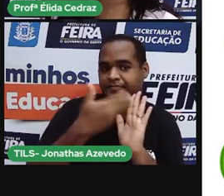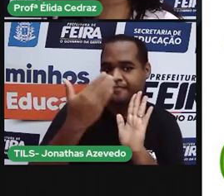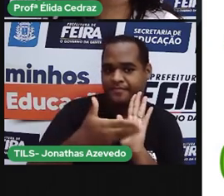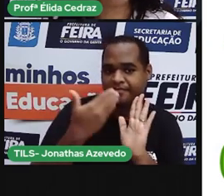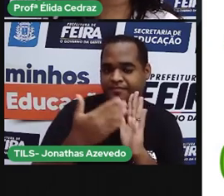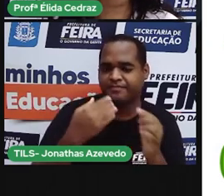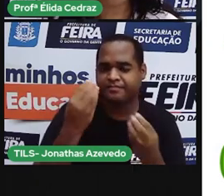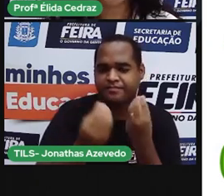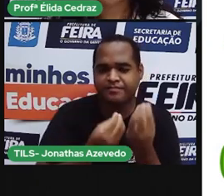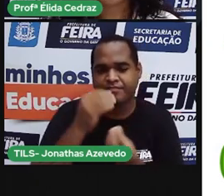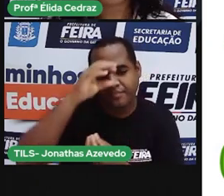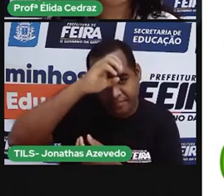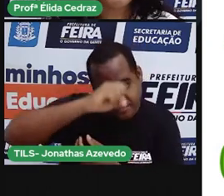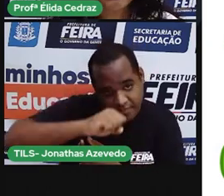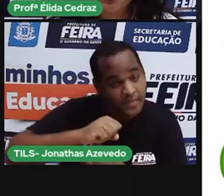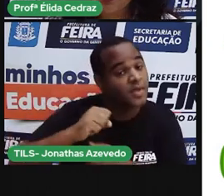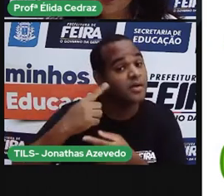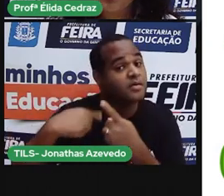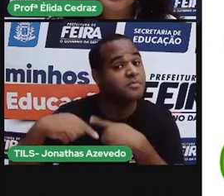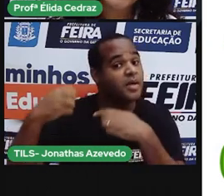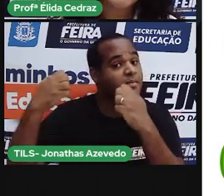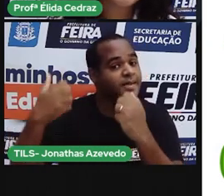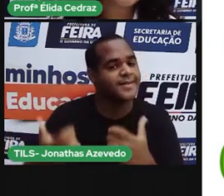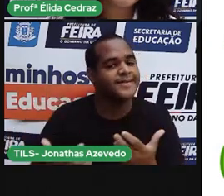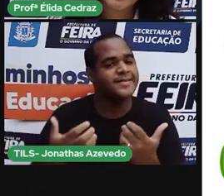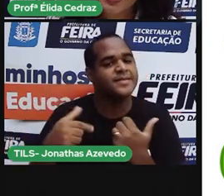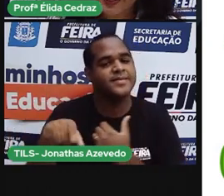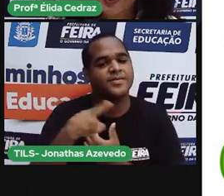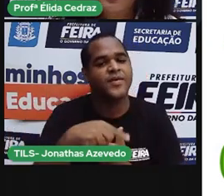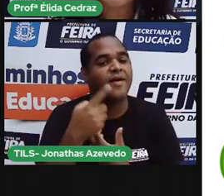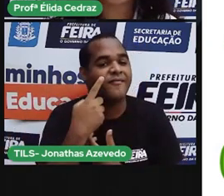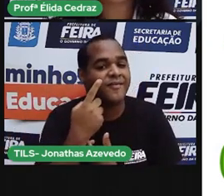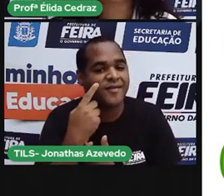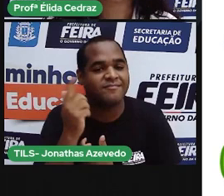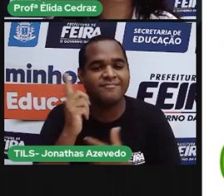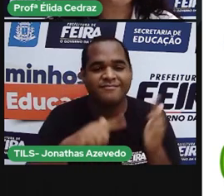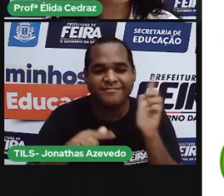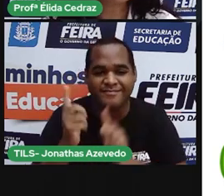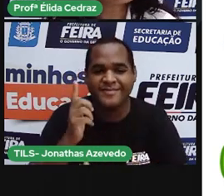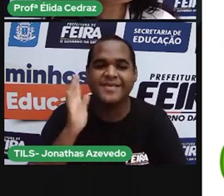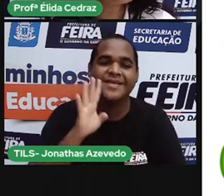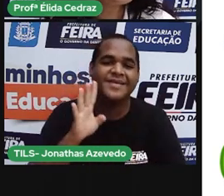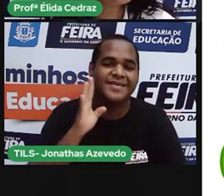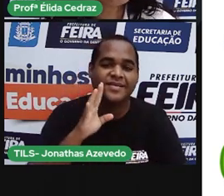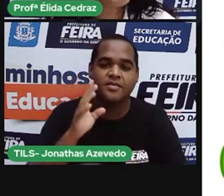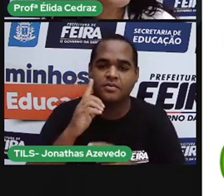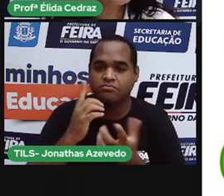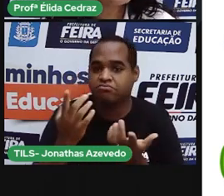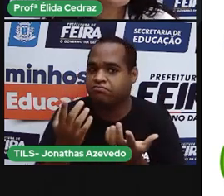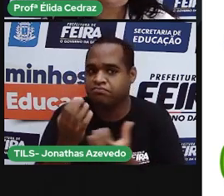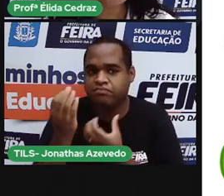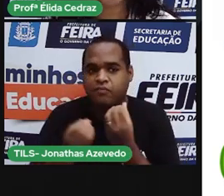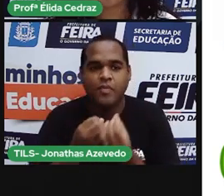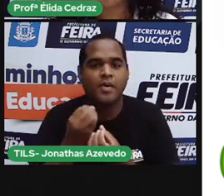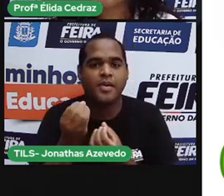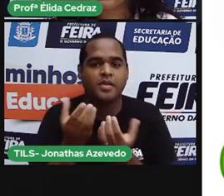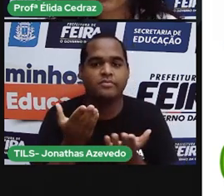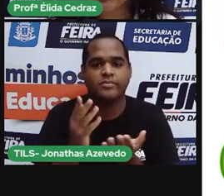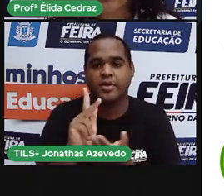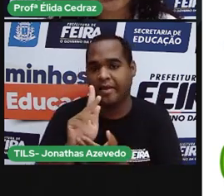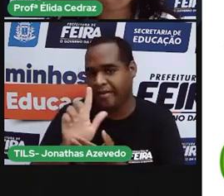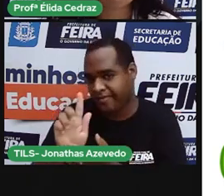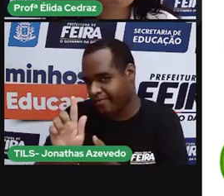na última aula. Nós vimos muitas coisas legais. Medidas de massa,